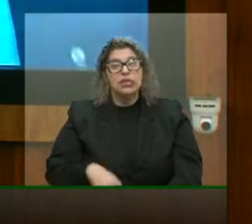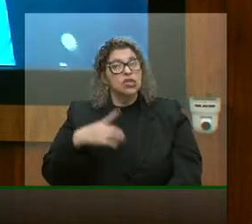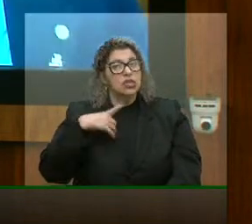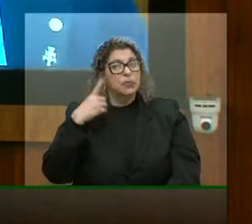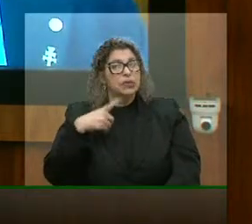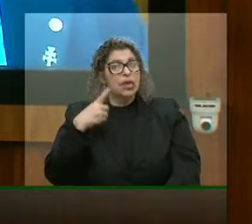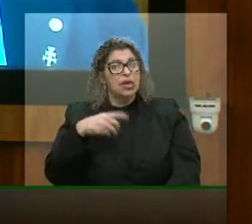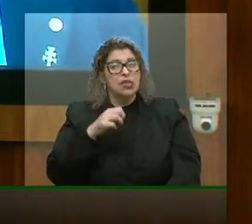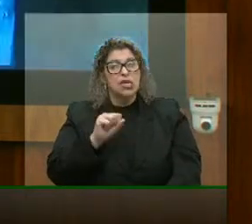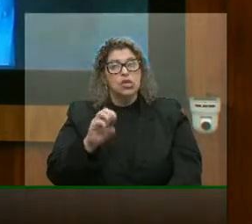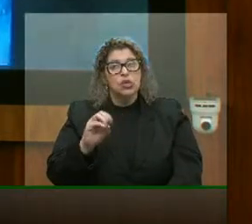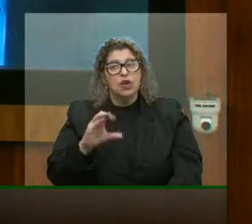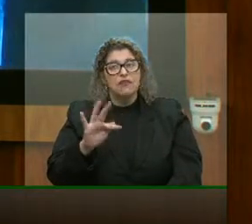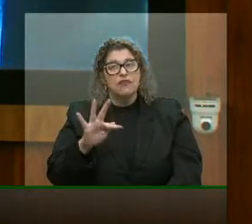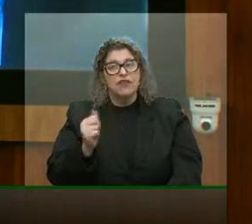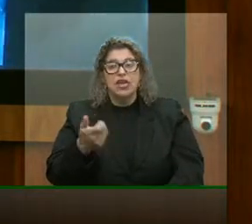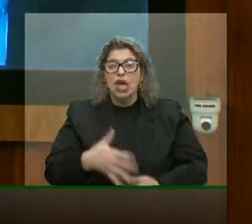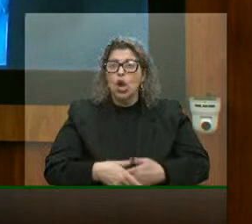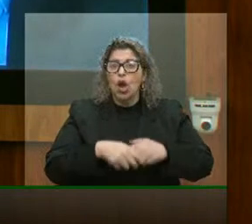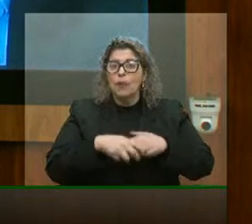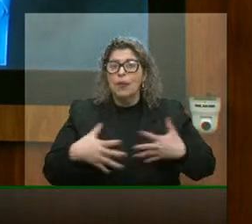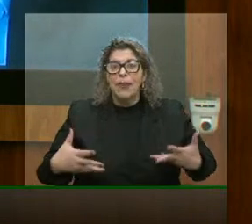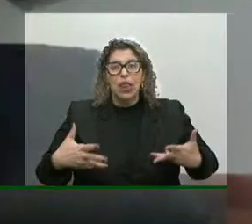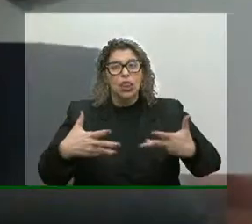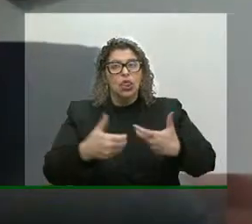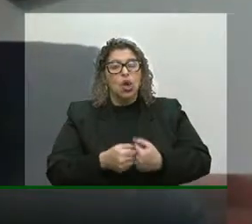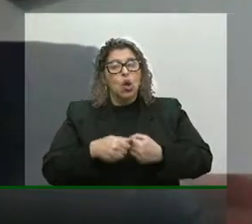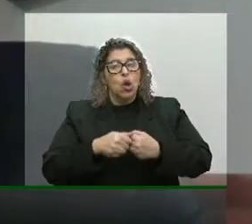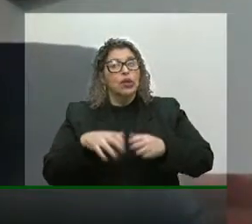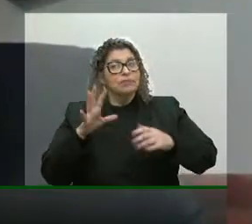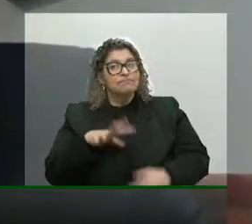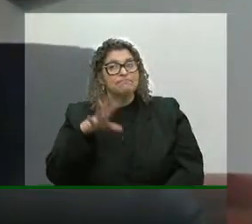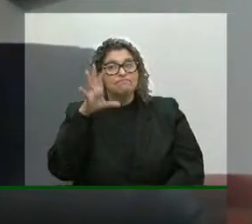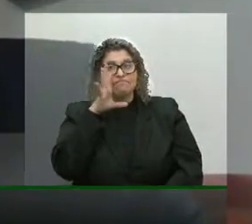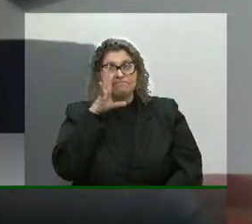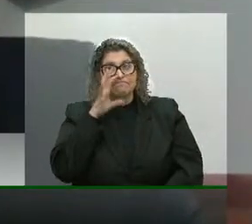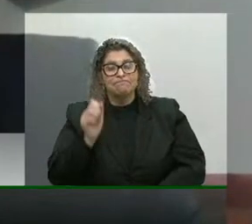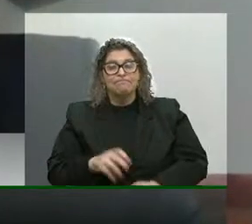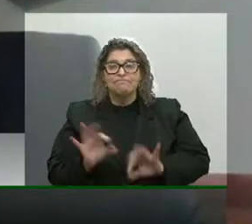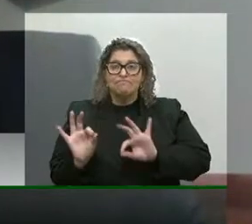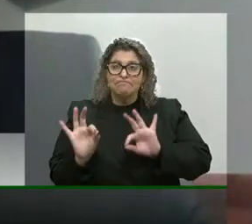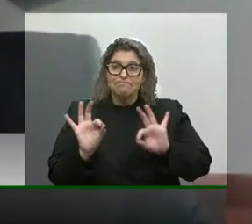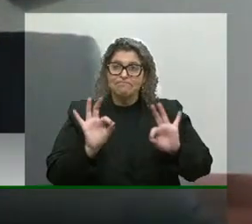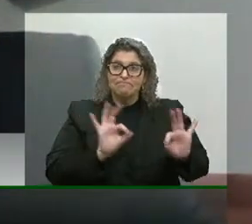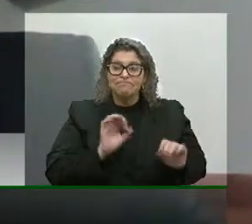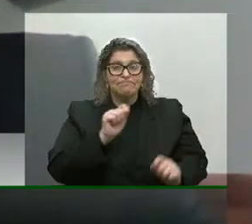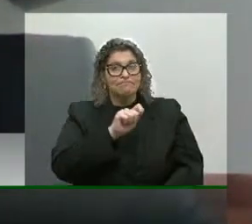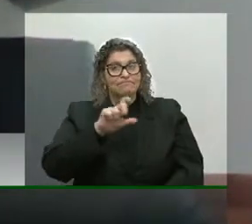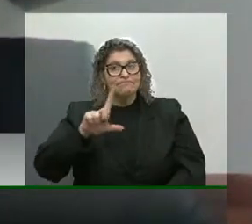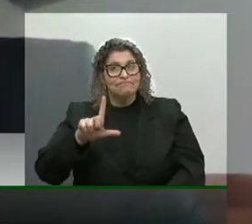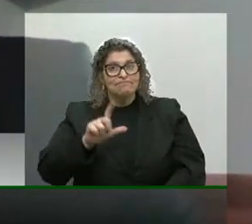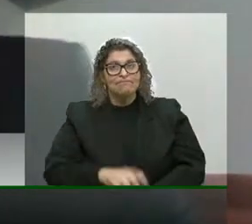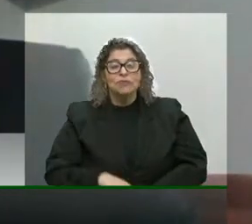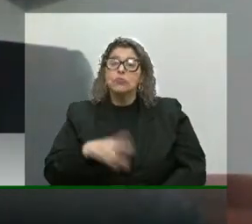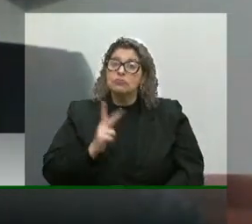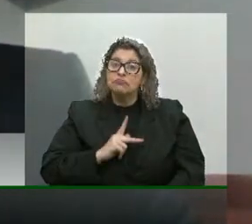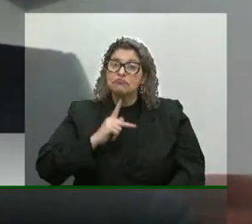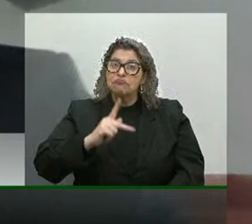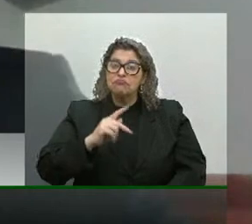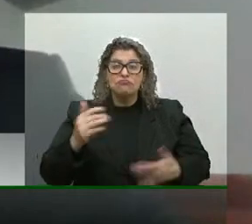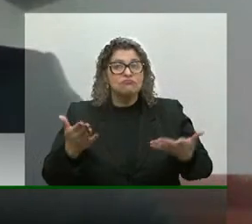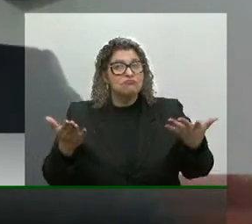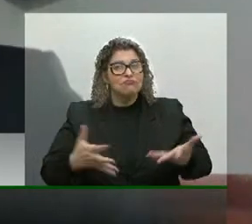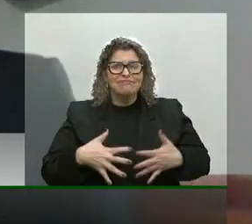Sofia. Uma saudação a todos os nossos telespectadores que acompanham ainda a nossa sessão. Presidente Hernani, eu estou hoje